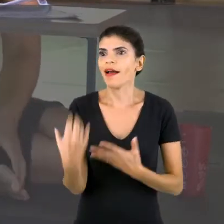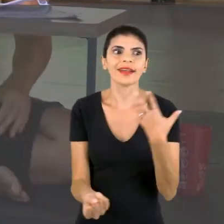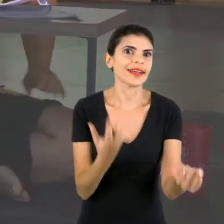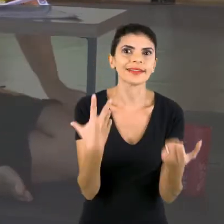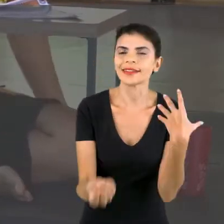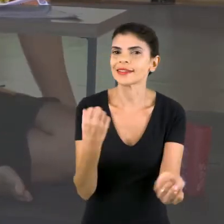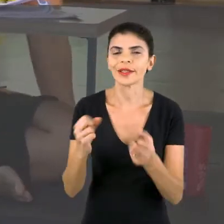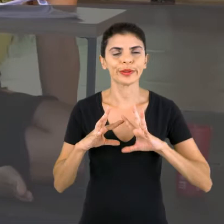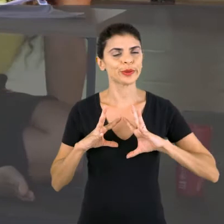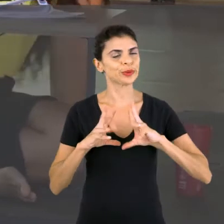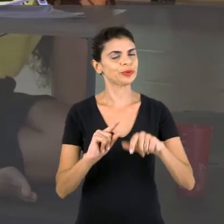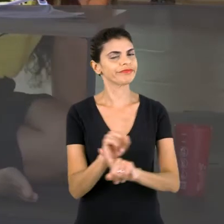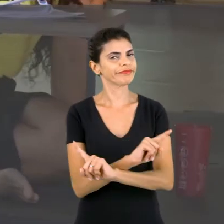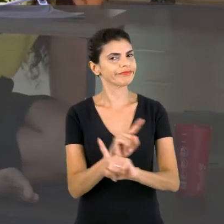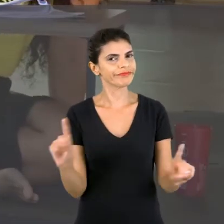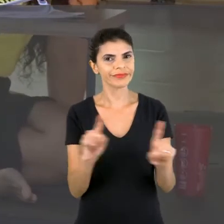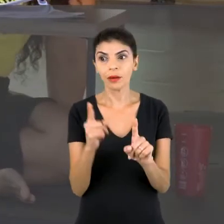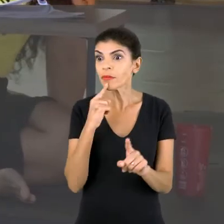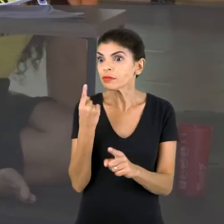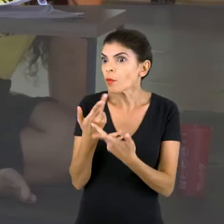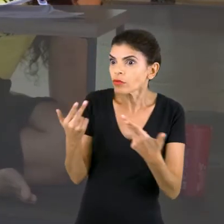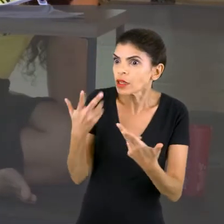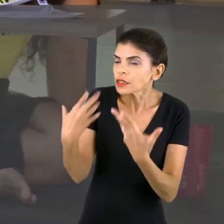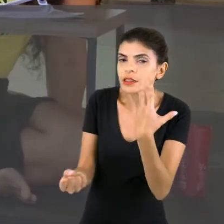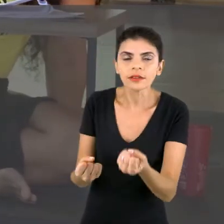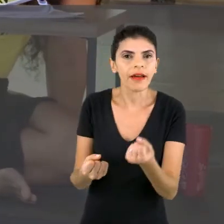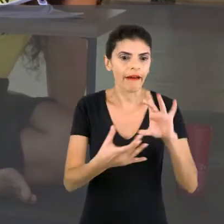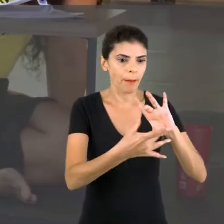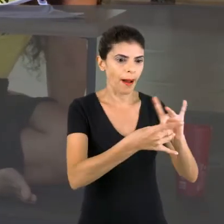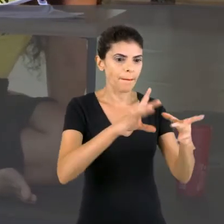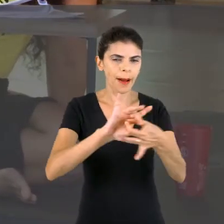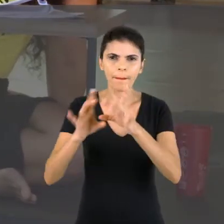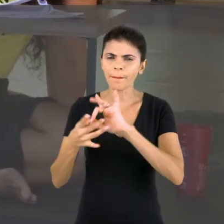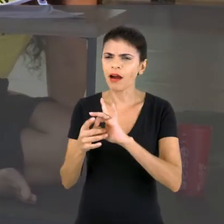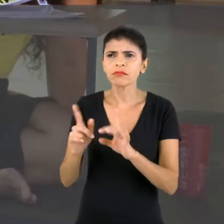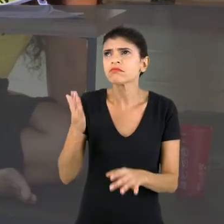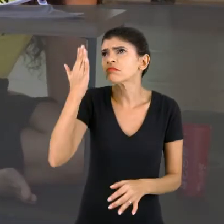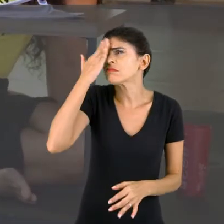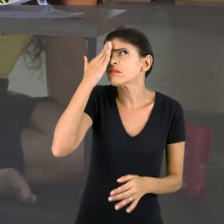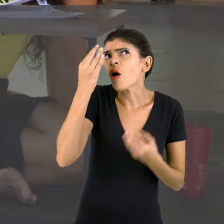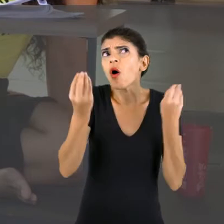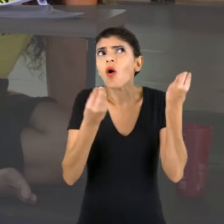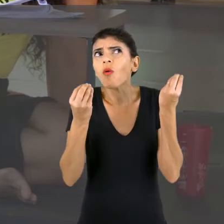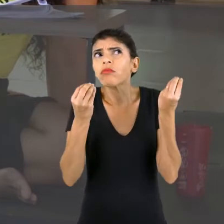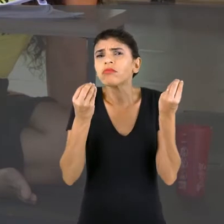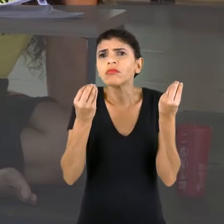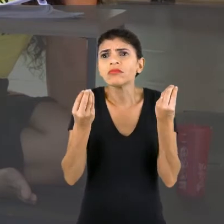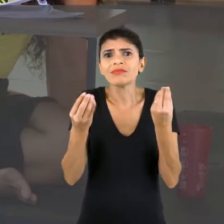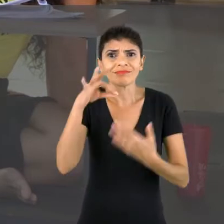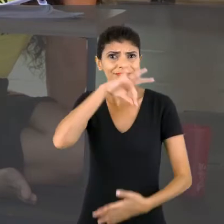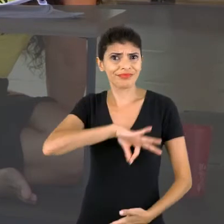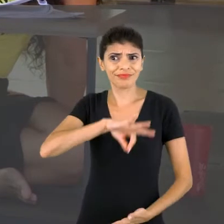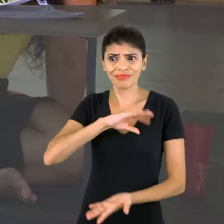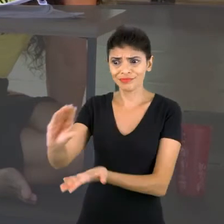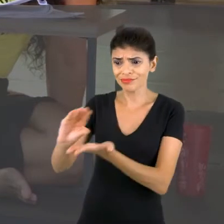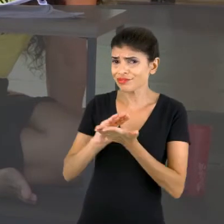por dinheiro, tá? É topa tudo porque isso é uma coisa que é importante de falar. A rede, ela não pressupõe um lugar de